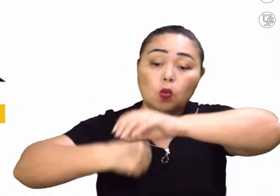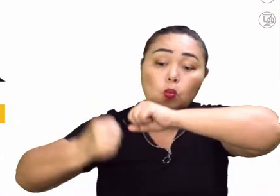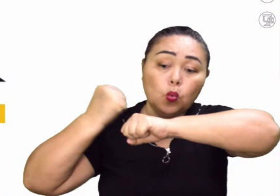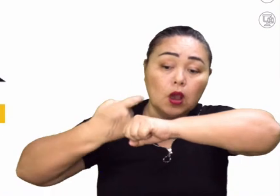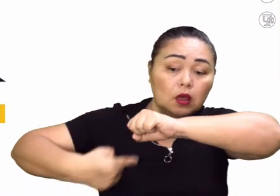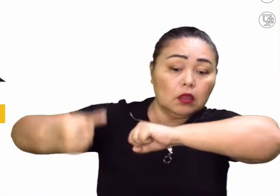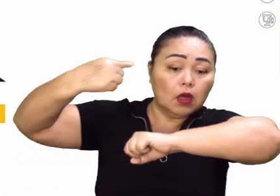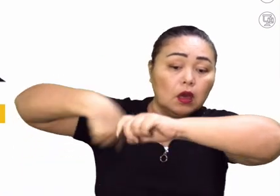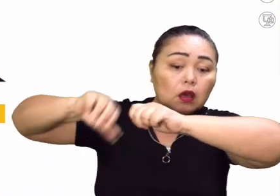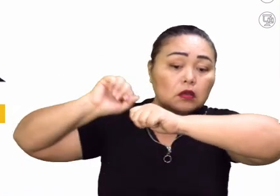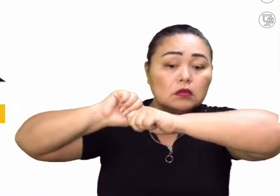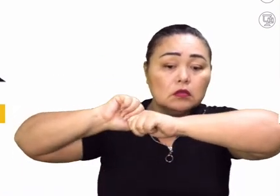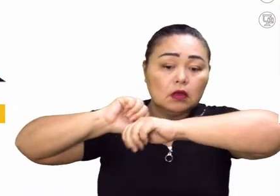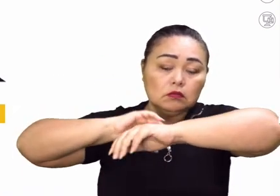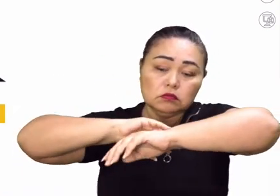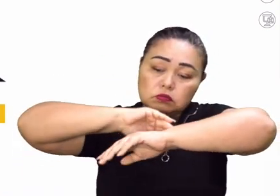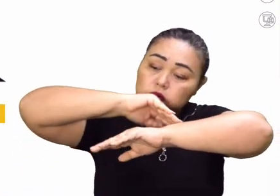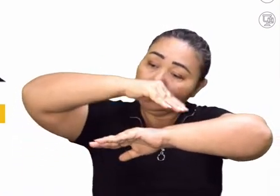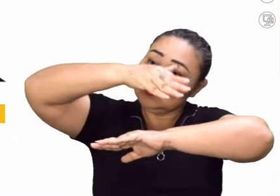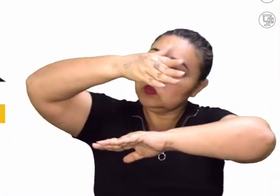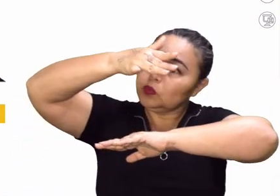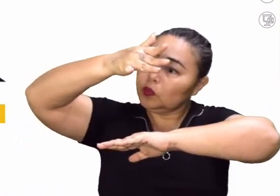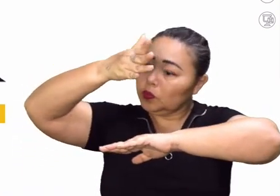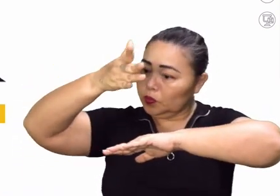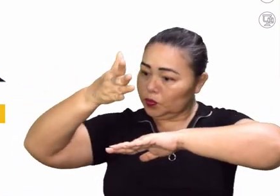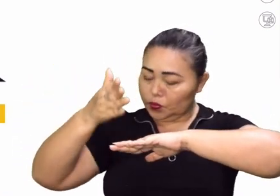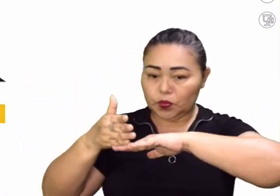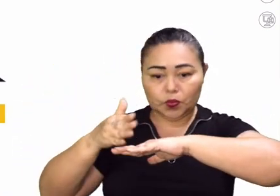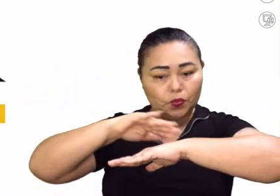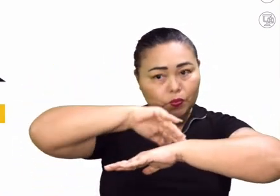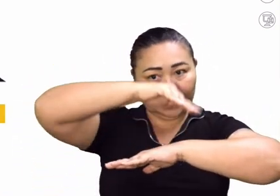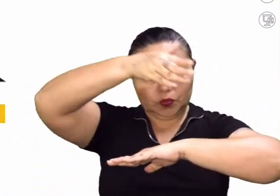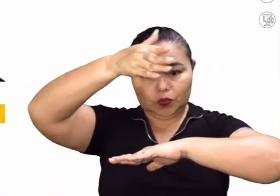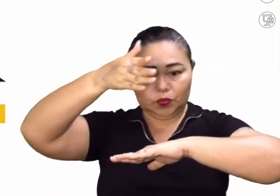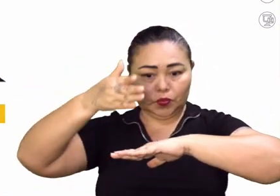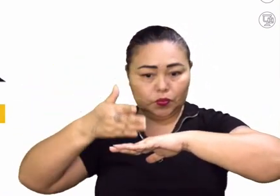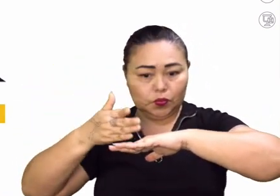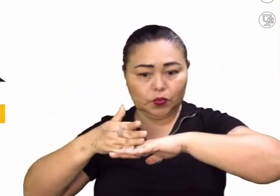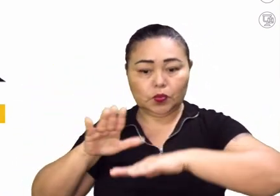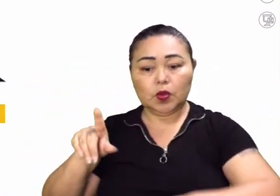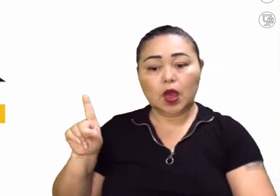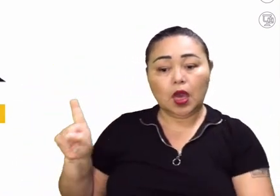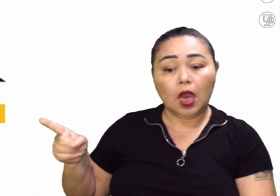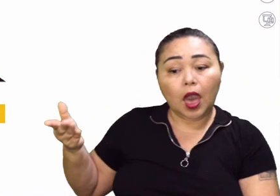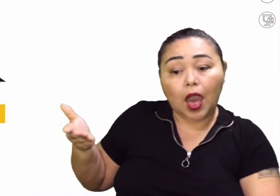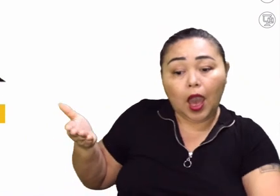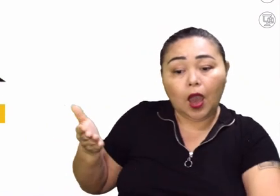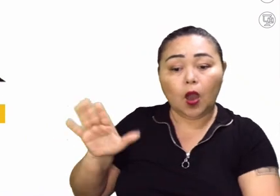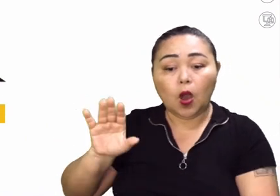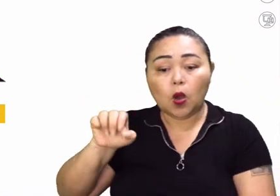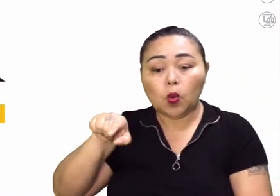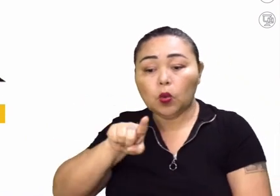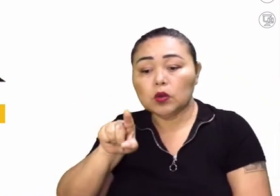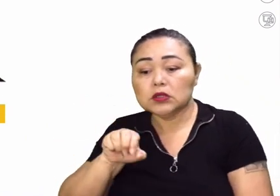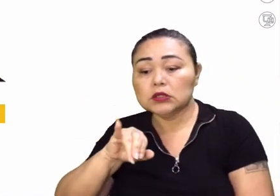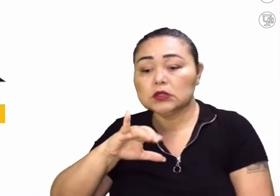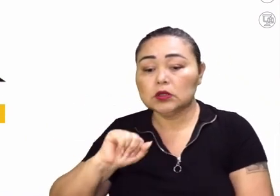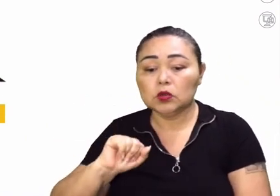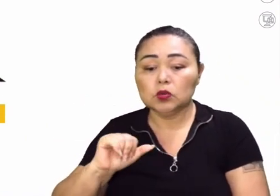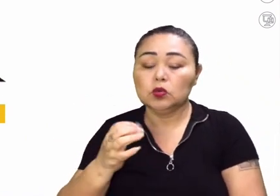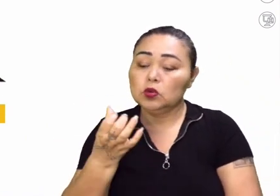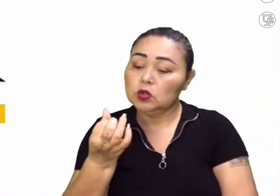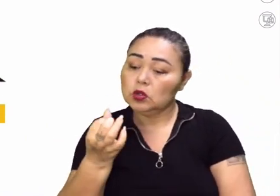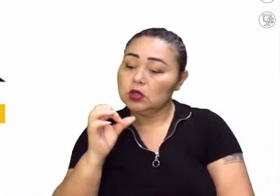modernos nessa era recente atual que vivemos que é a chamada de senozóica 605